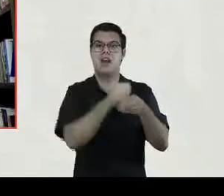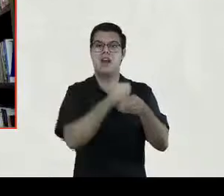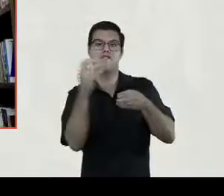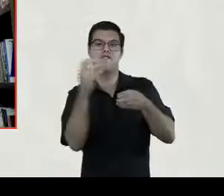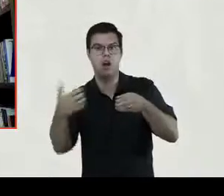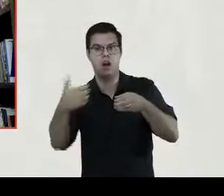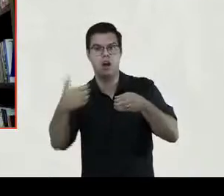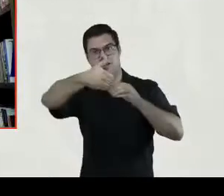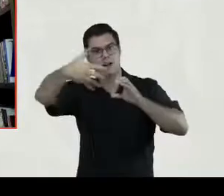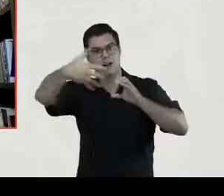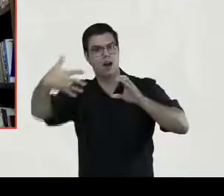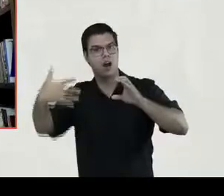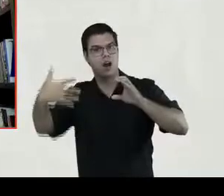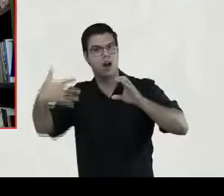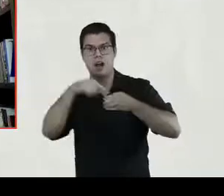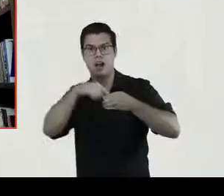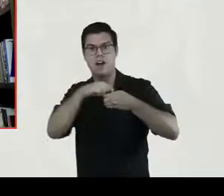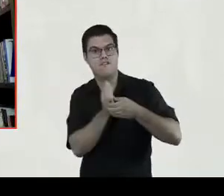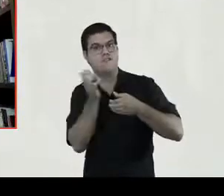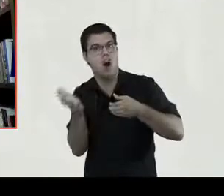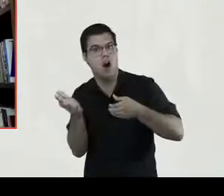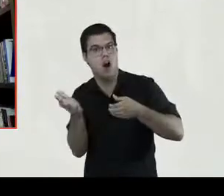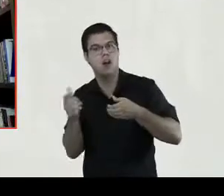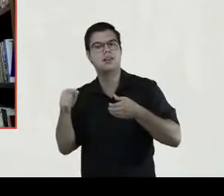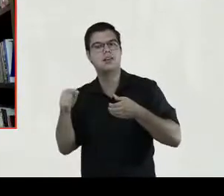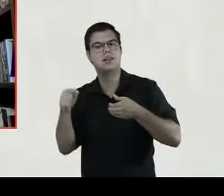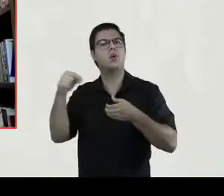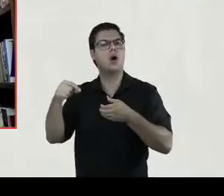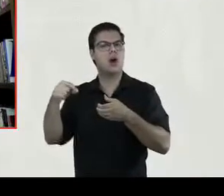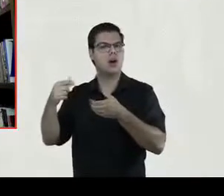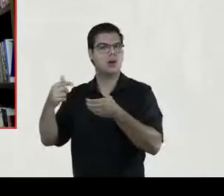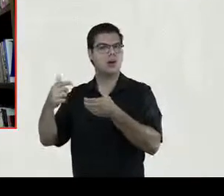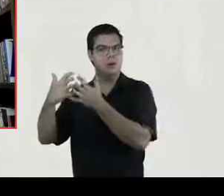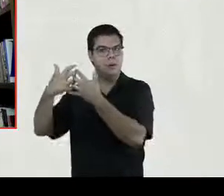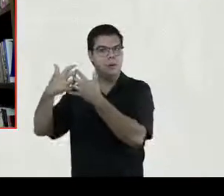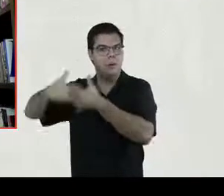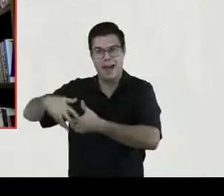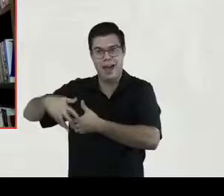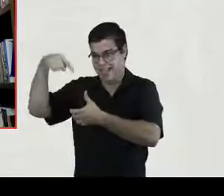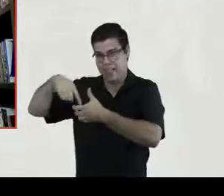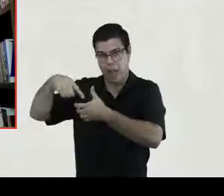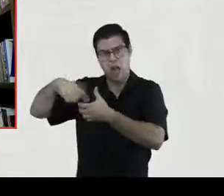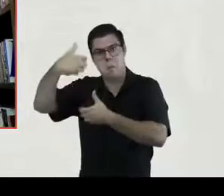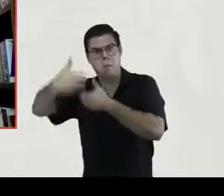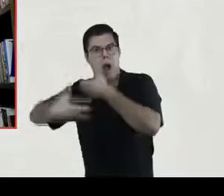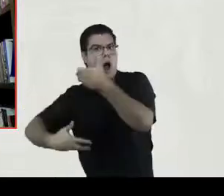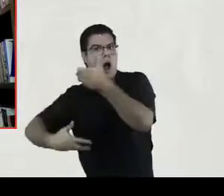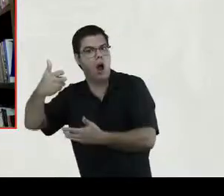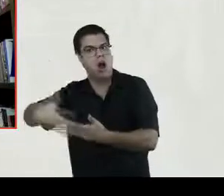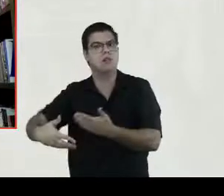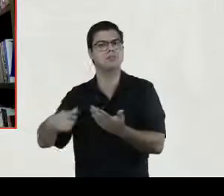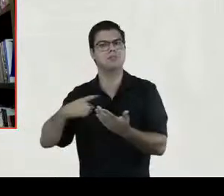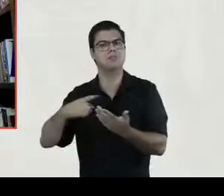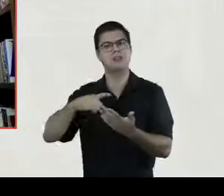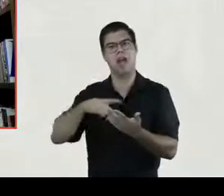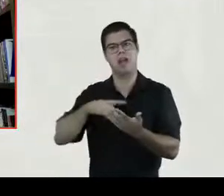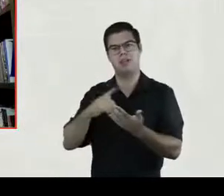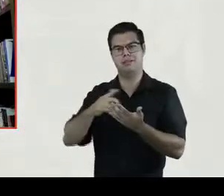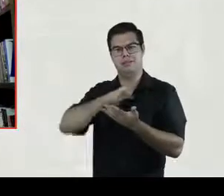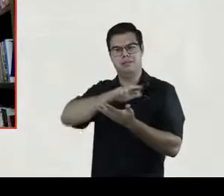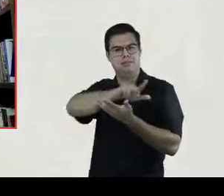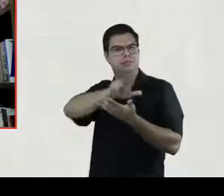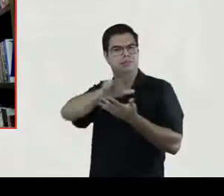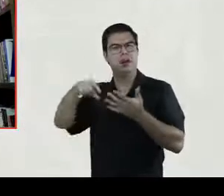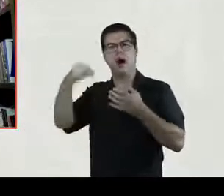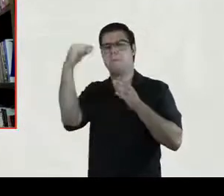ou a sua forma extensiva, que seria os seus mecanismos de expressão. E aí nós teríamos vários mecanismos de expressão, a